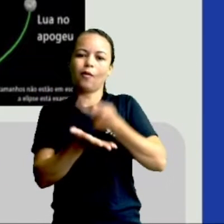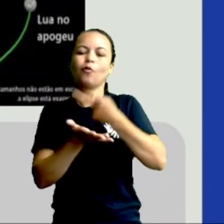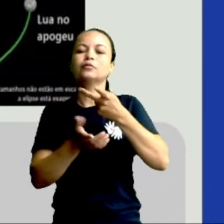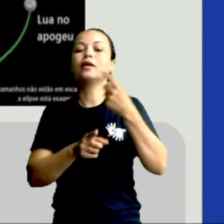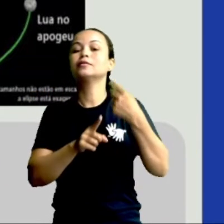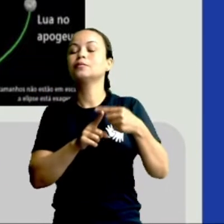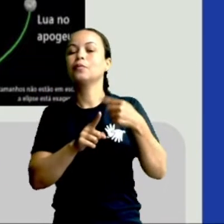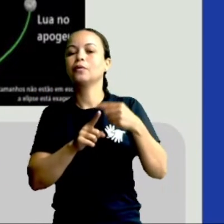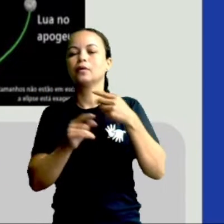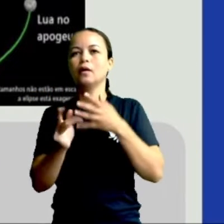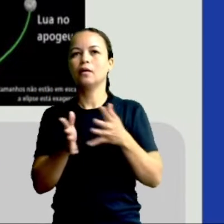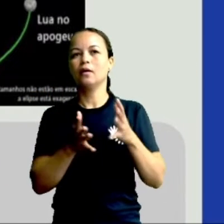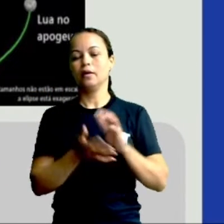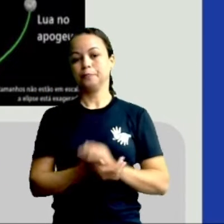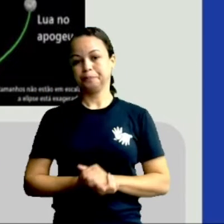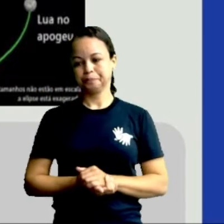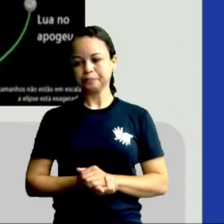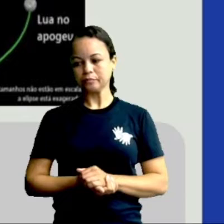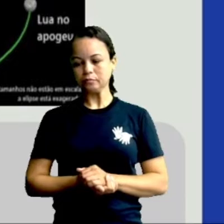pelo